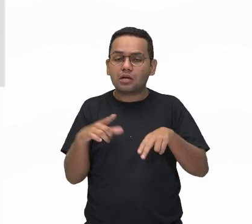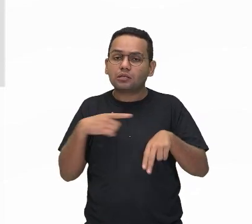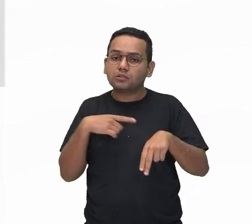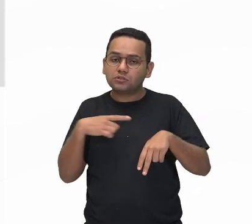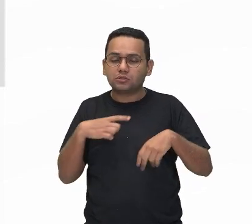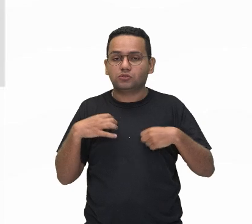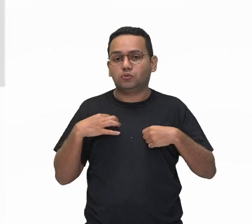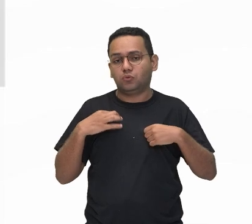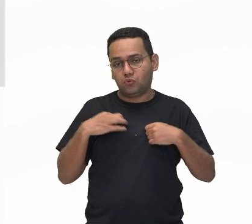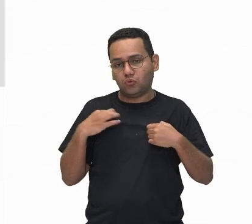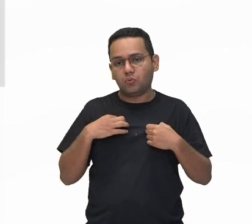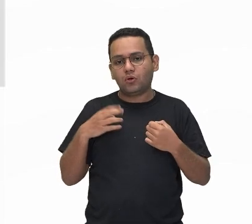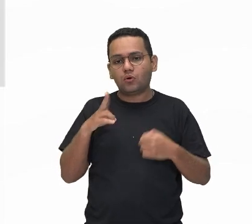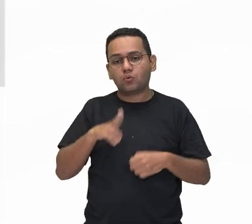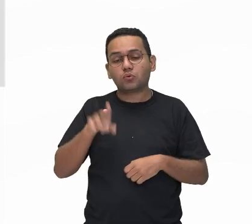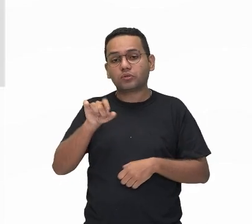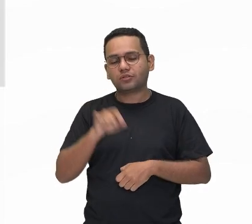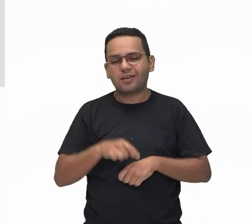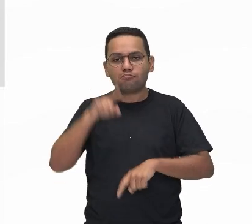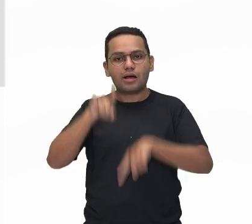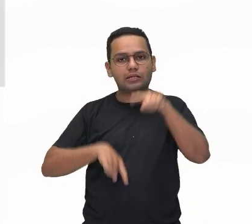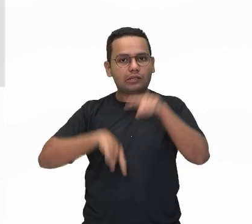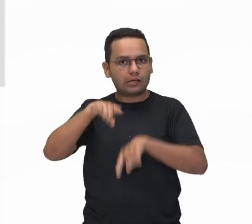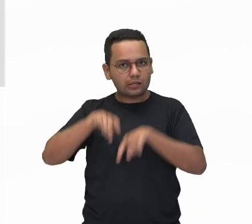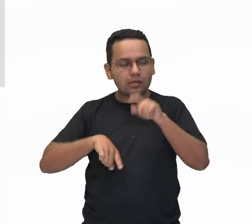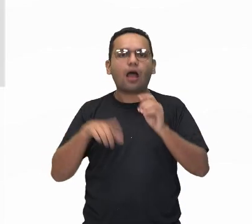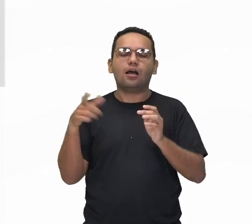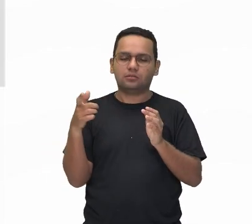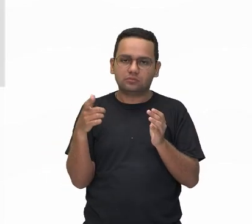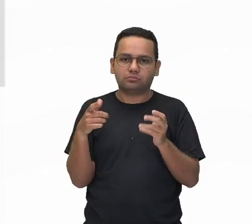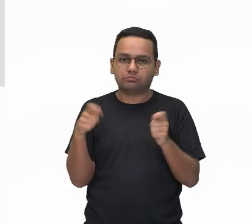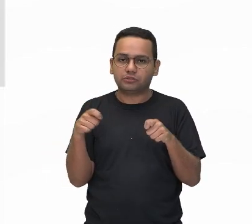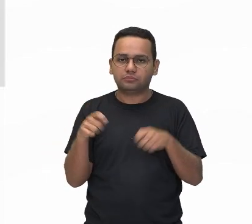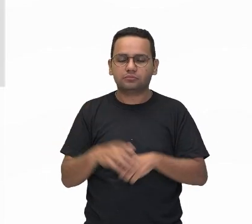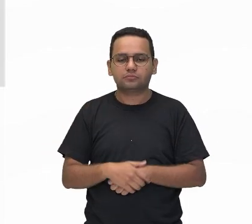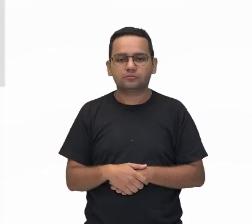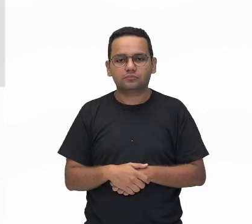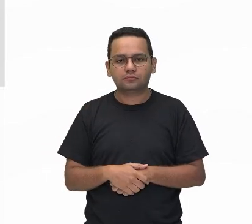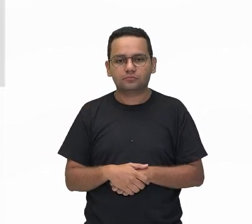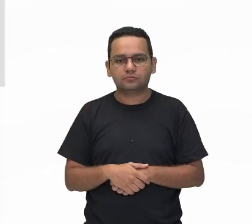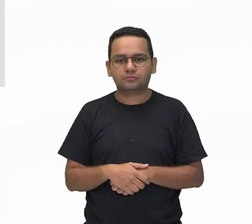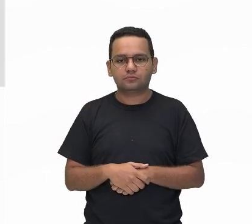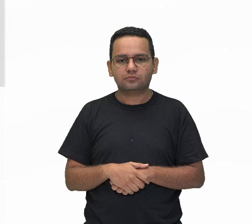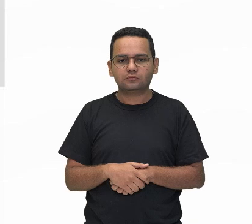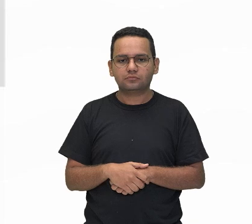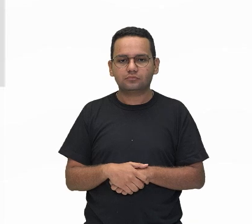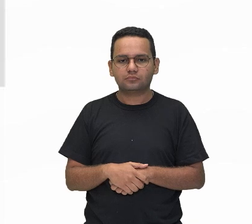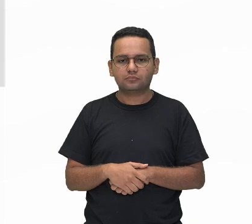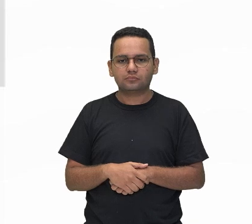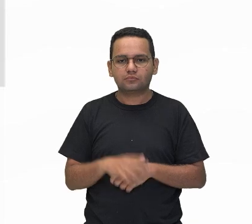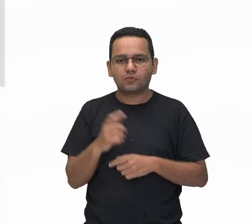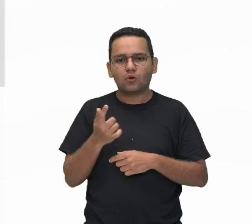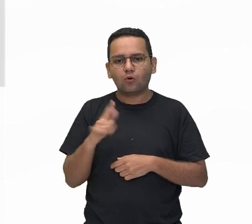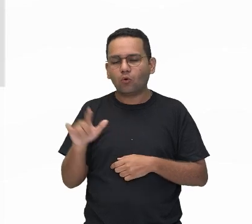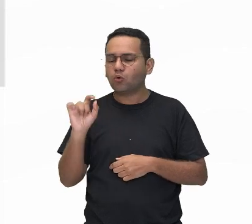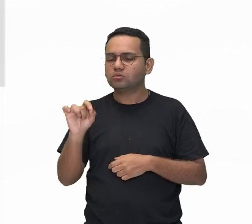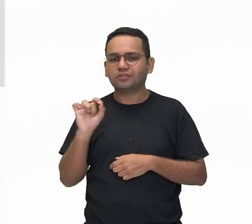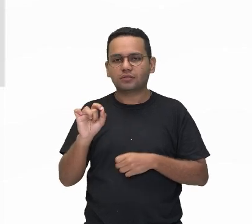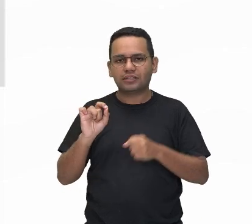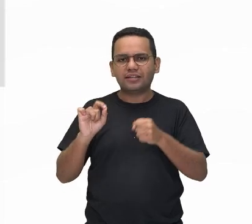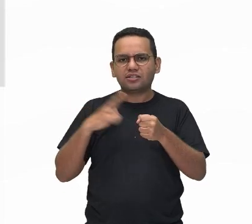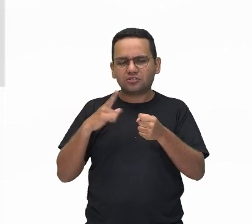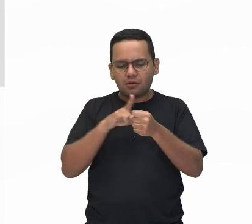também a utilizar armas. Em alguns casos, como, por exemplo, luvas revestidas de prego, conhecidas